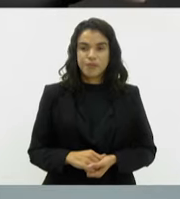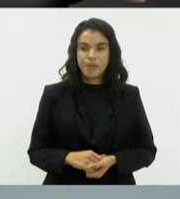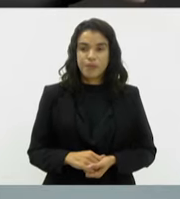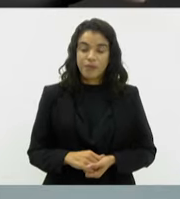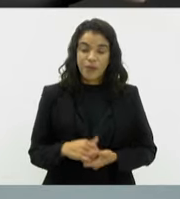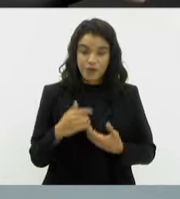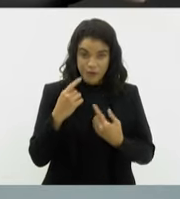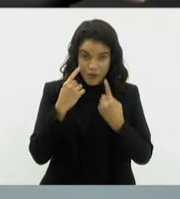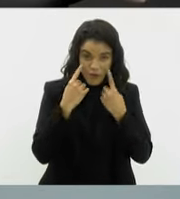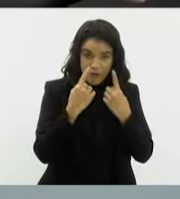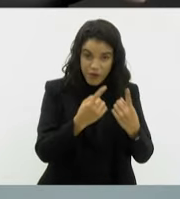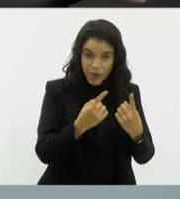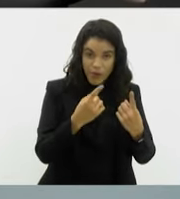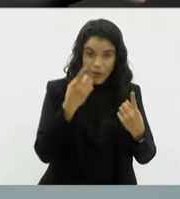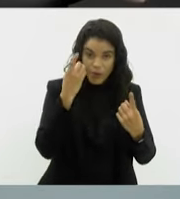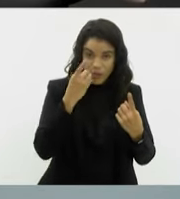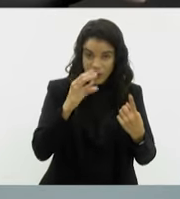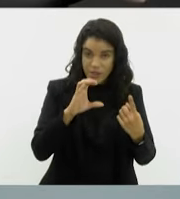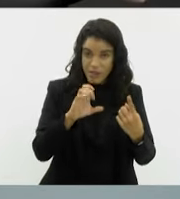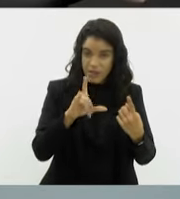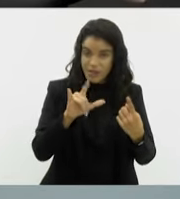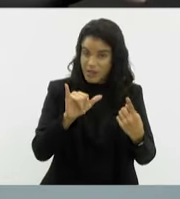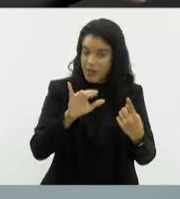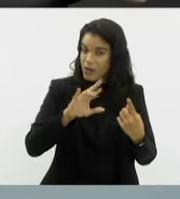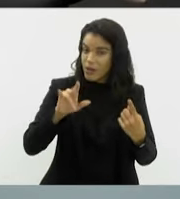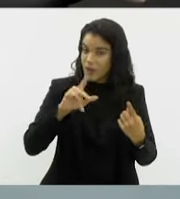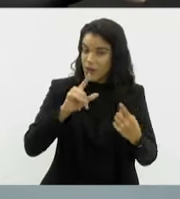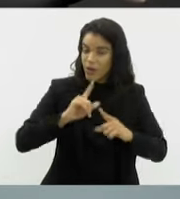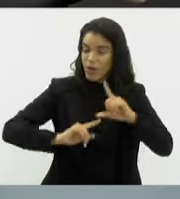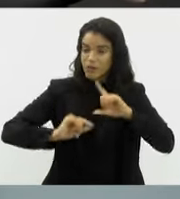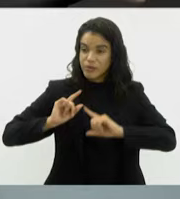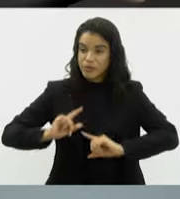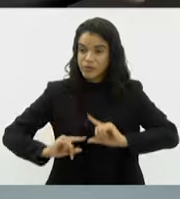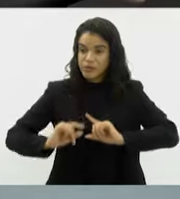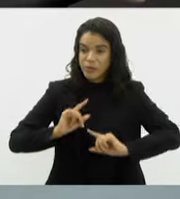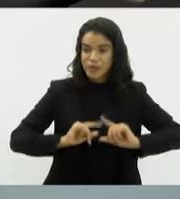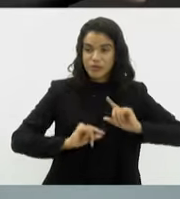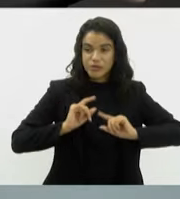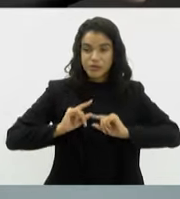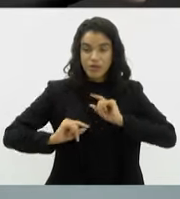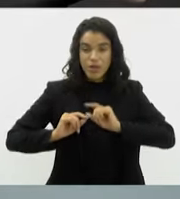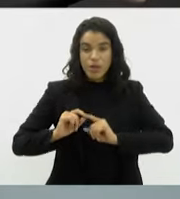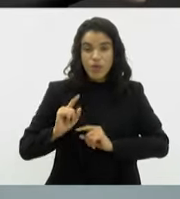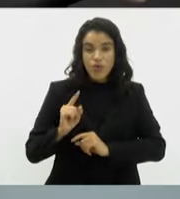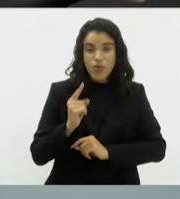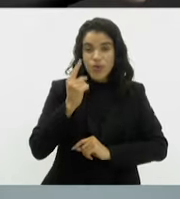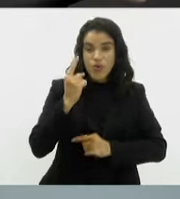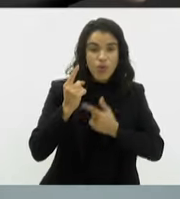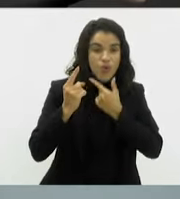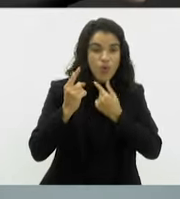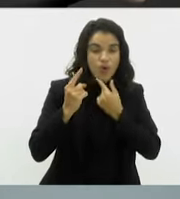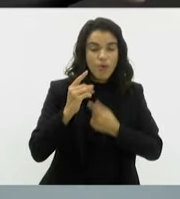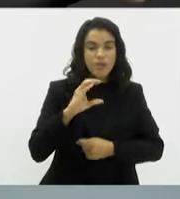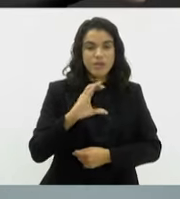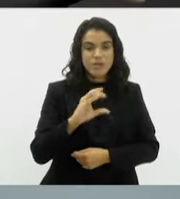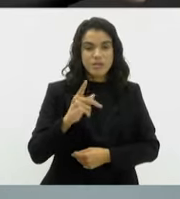Viu, deputada Célia? Foi o destino, não foi os astros, não. Que eu fosse o único homem na